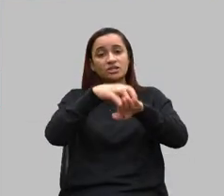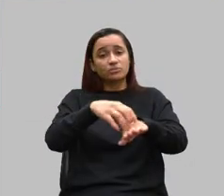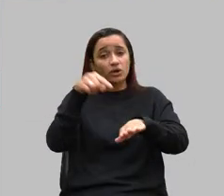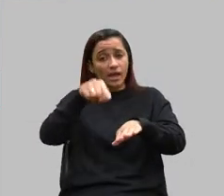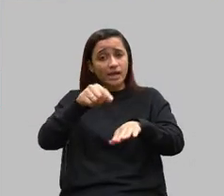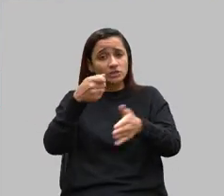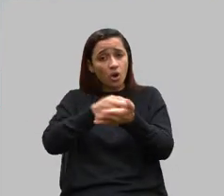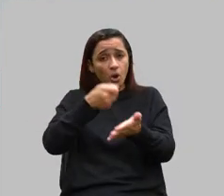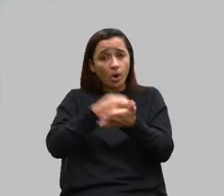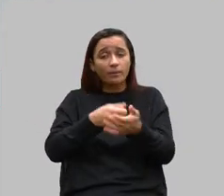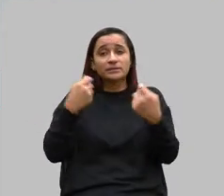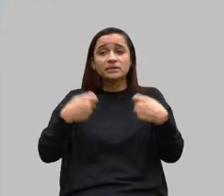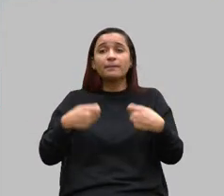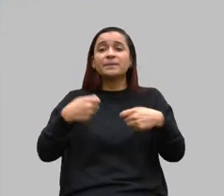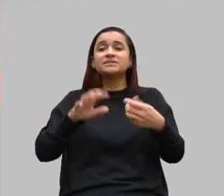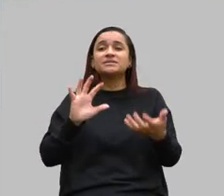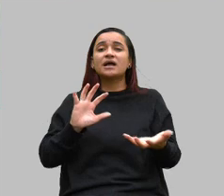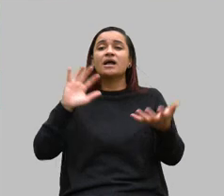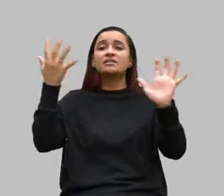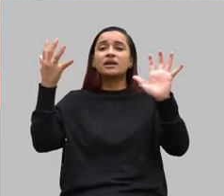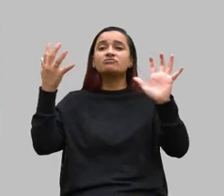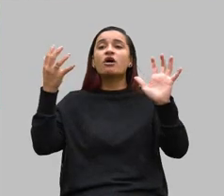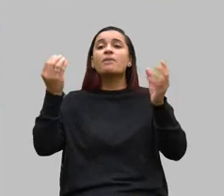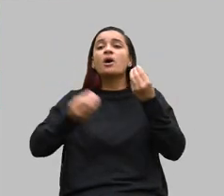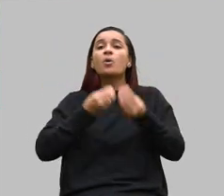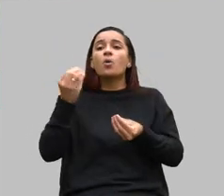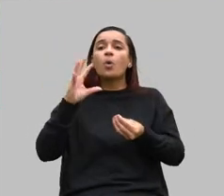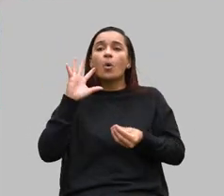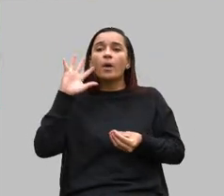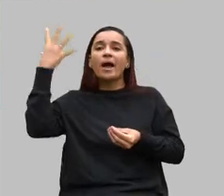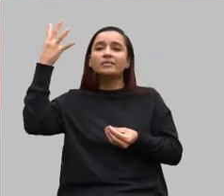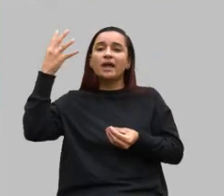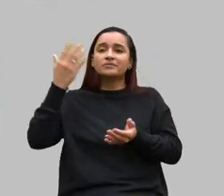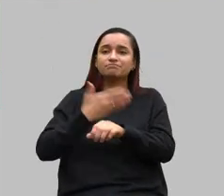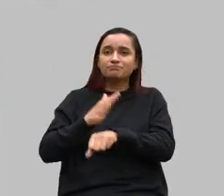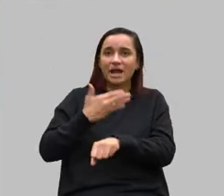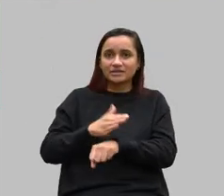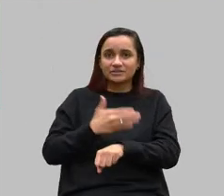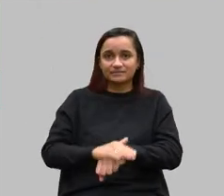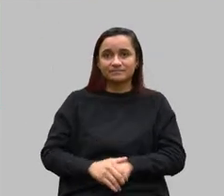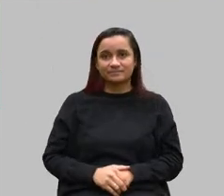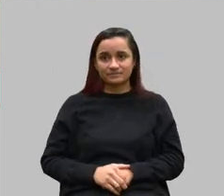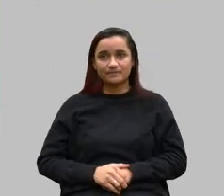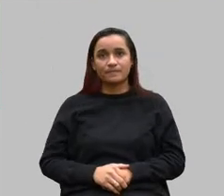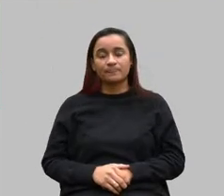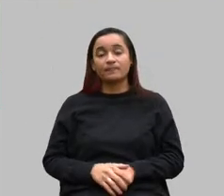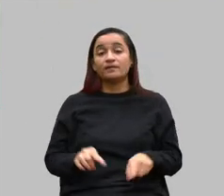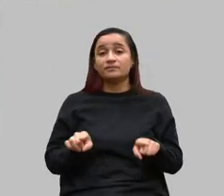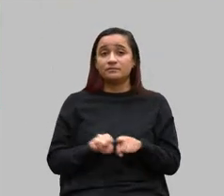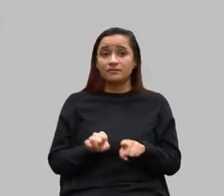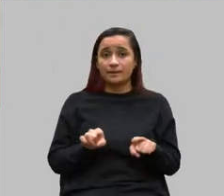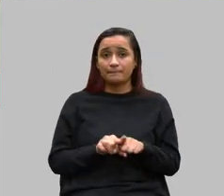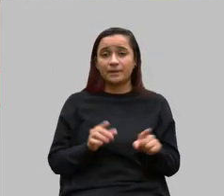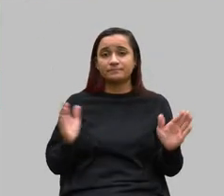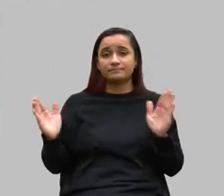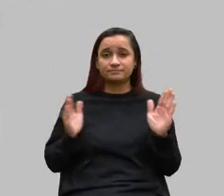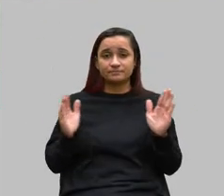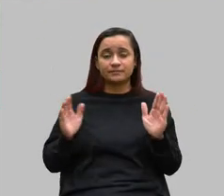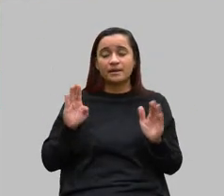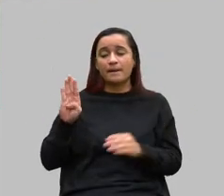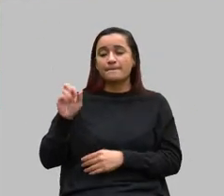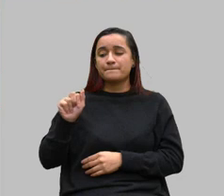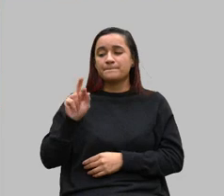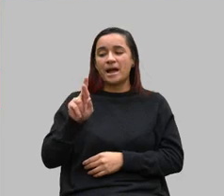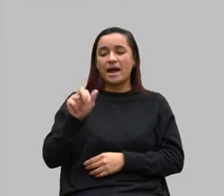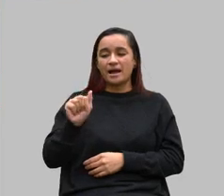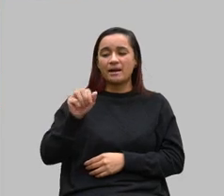transformar numa realidade de execução tá o trecho seguinte que é o trecho de Barra Mansa para Angra nós